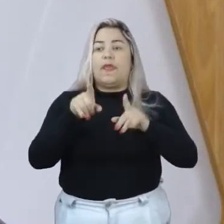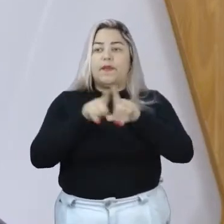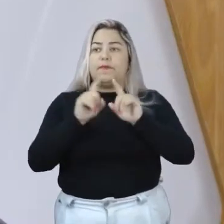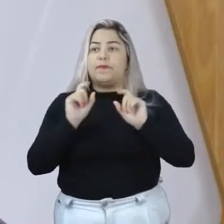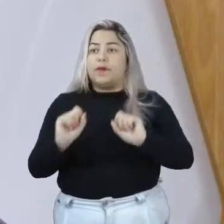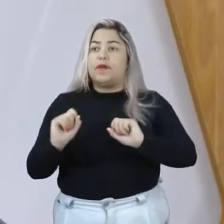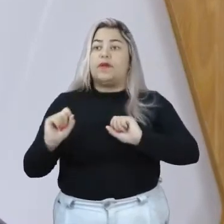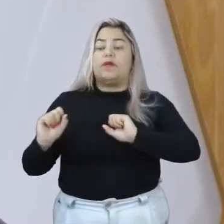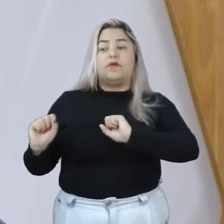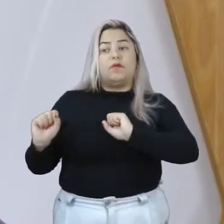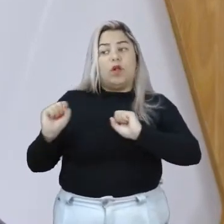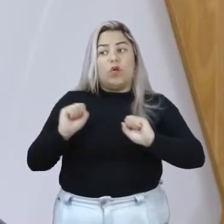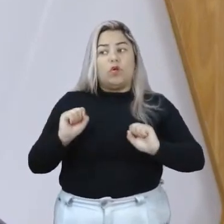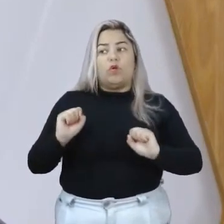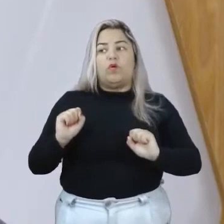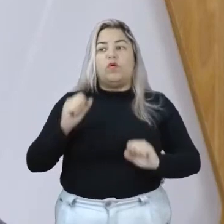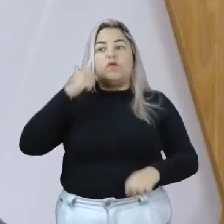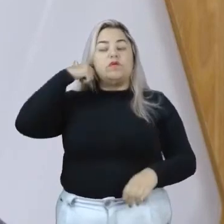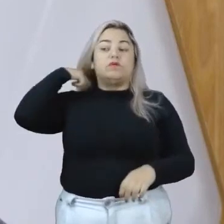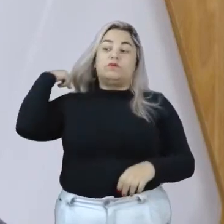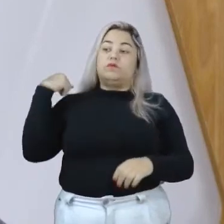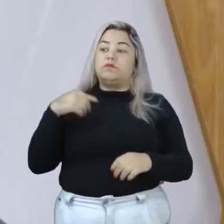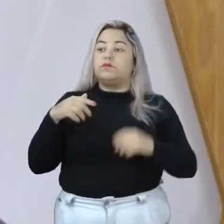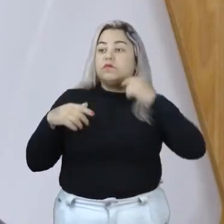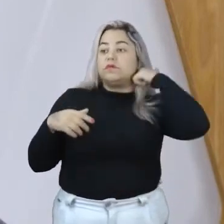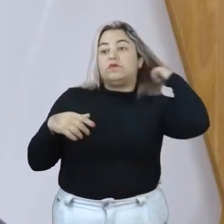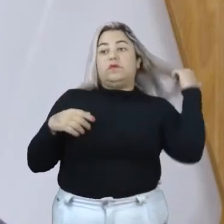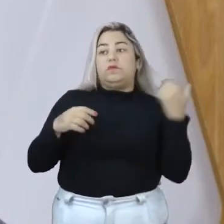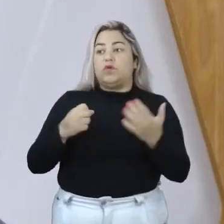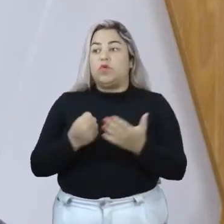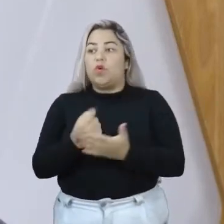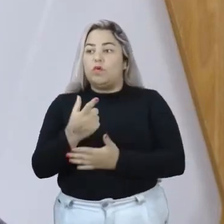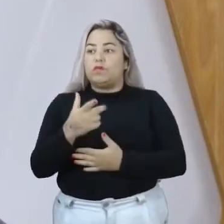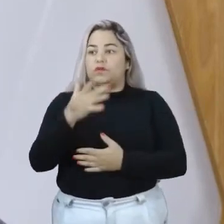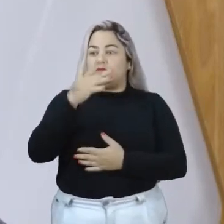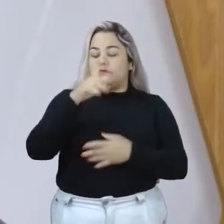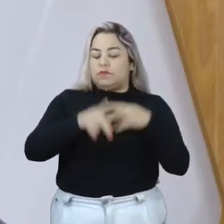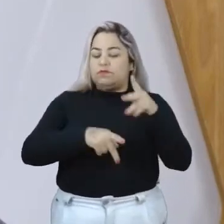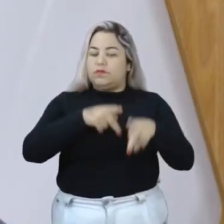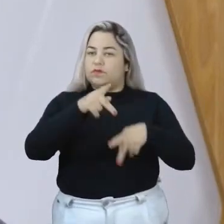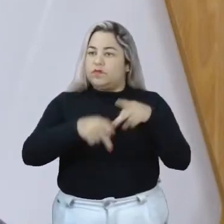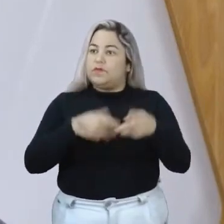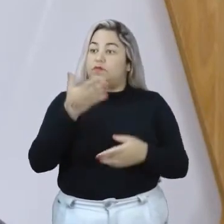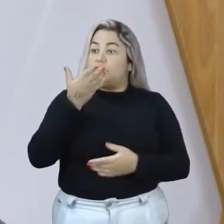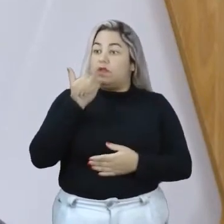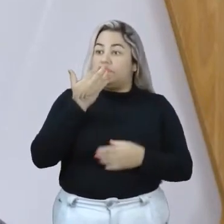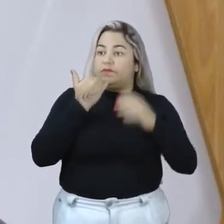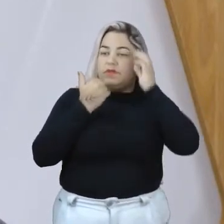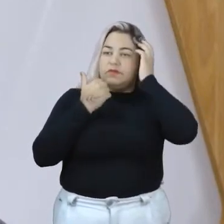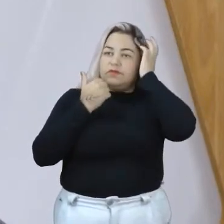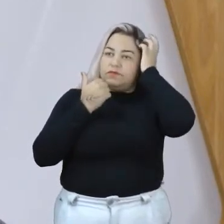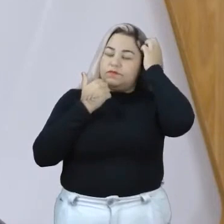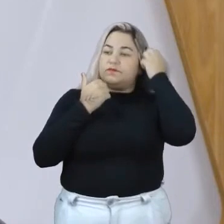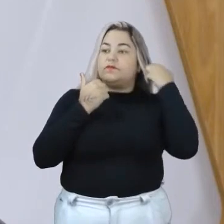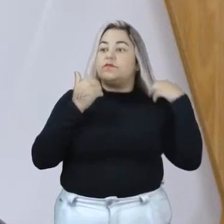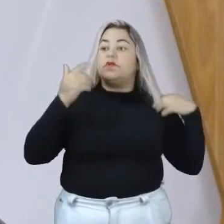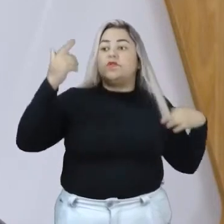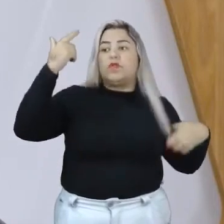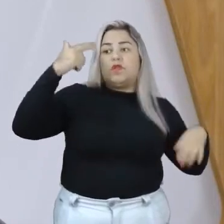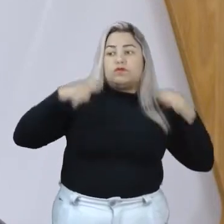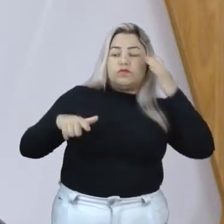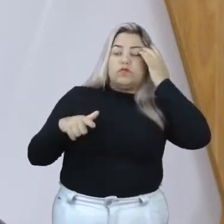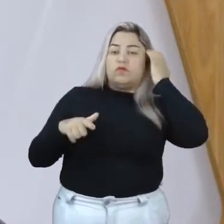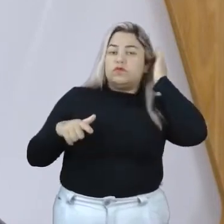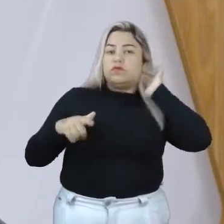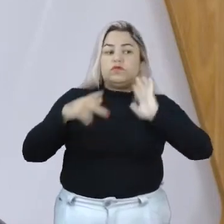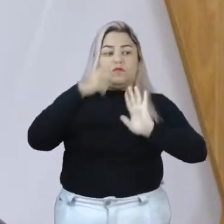e isso melhorou as condições, principalmente de consumo da população, de consumo de alimentos. E é claro que tem muitos outros projetos